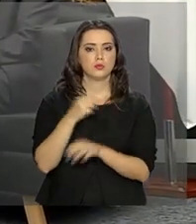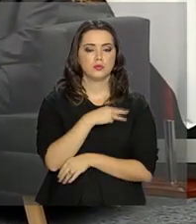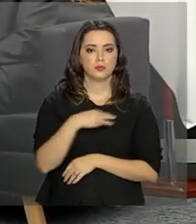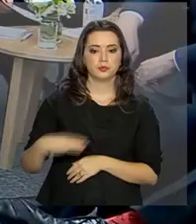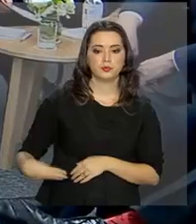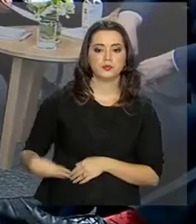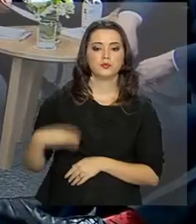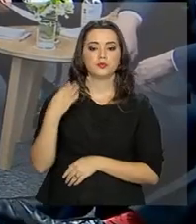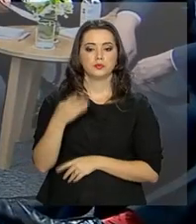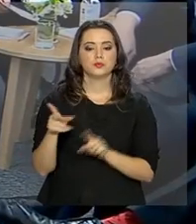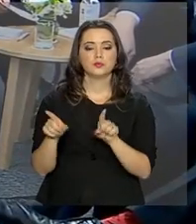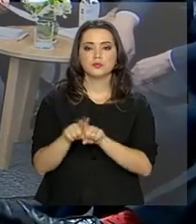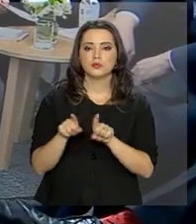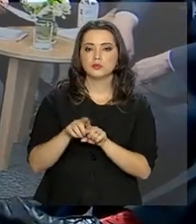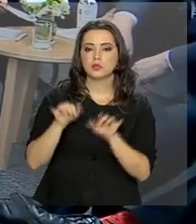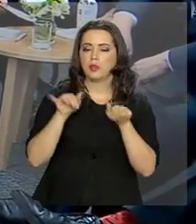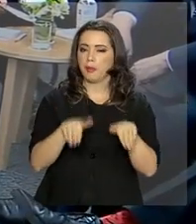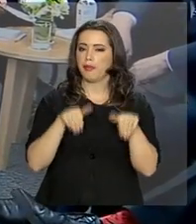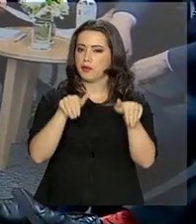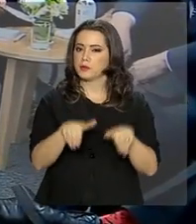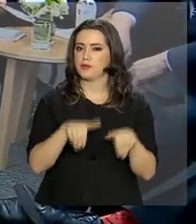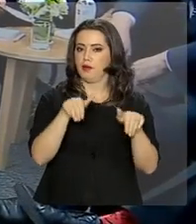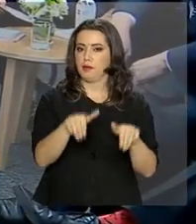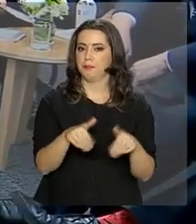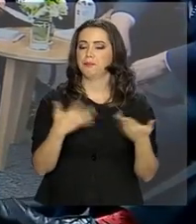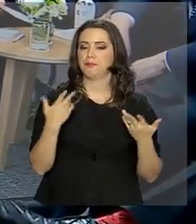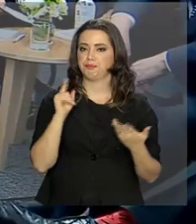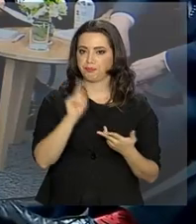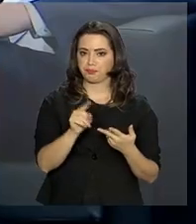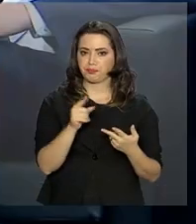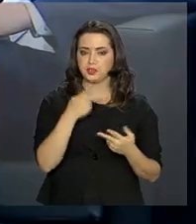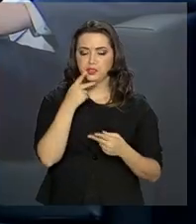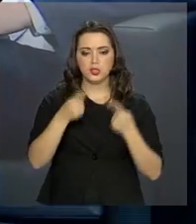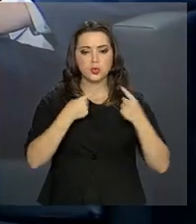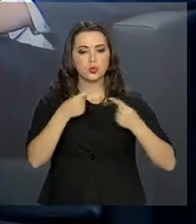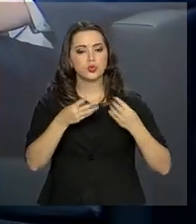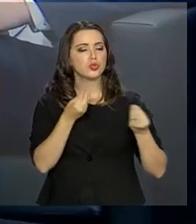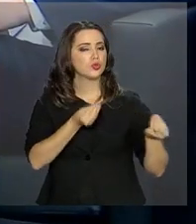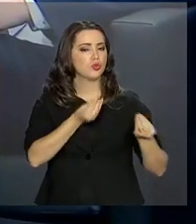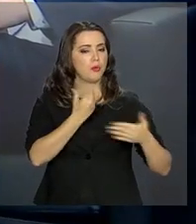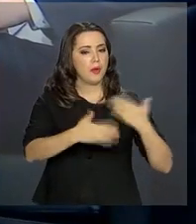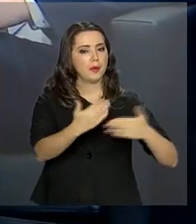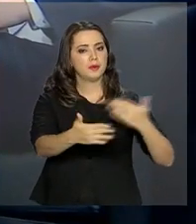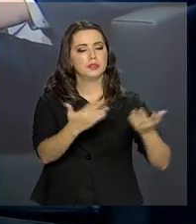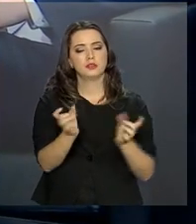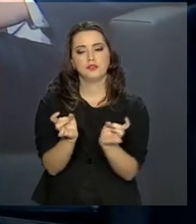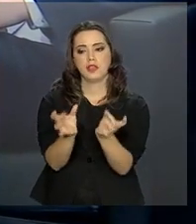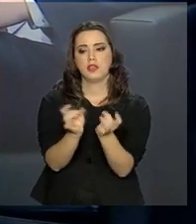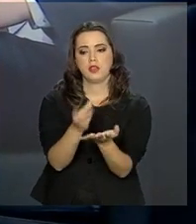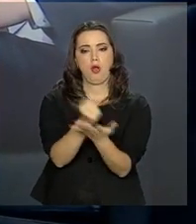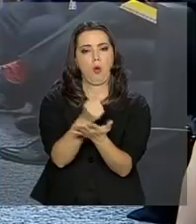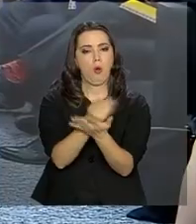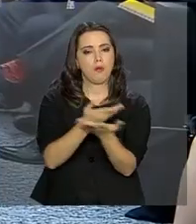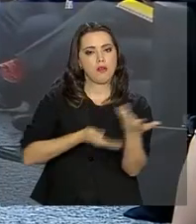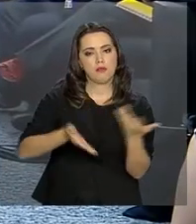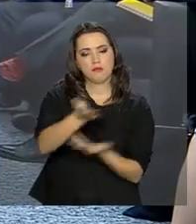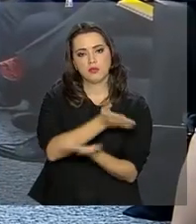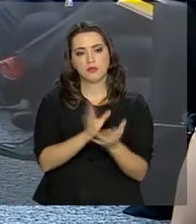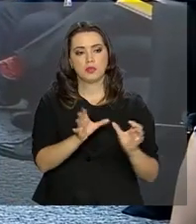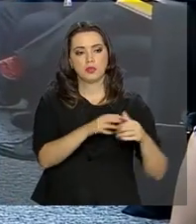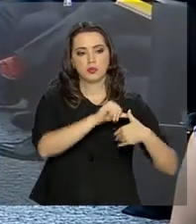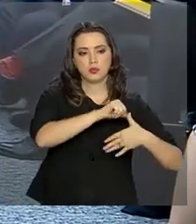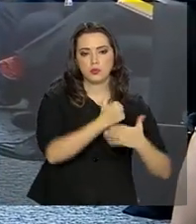de Singapura e da Austrália, em que foi discutido como avançar em acordos de livre comércio entre os países e